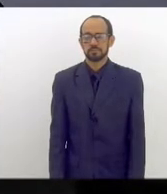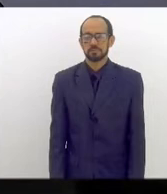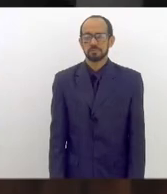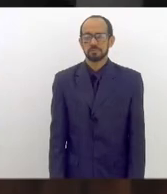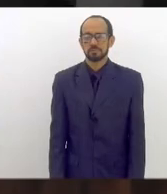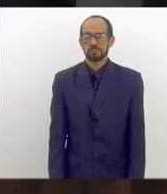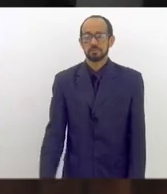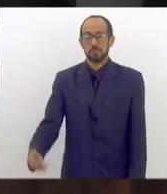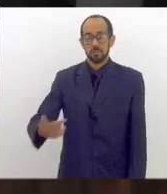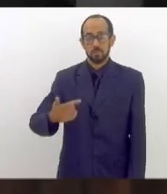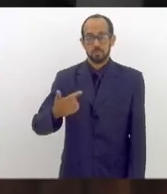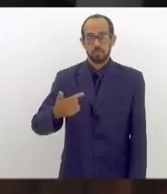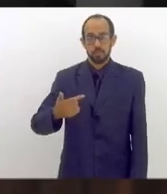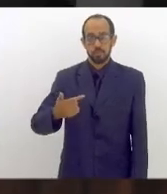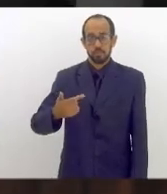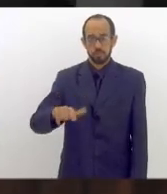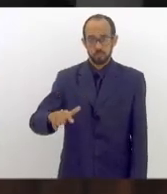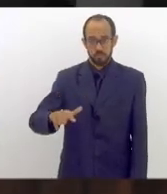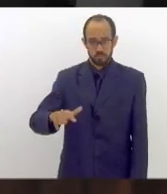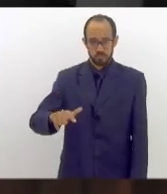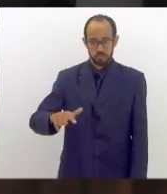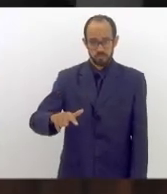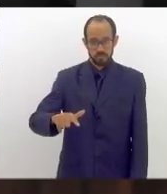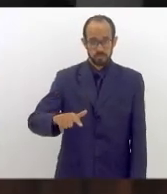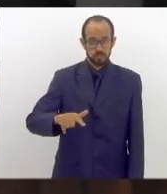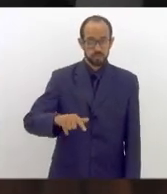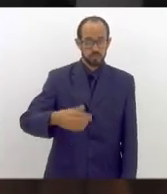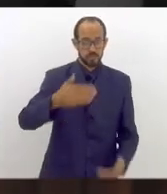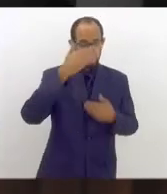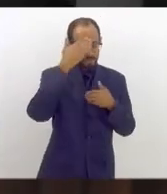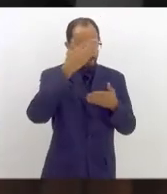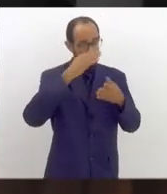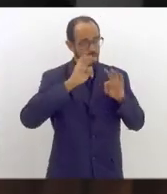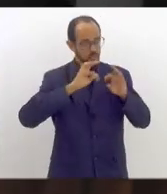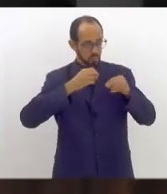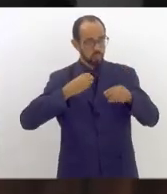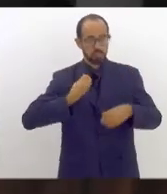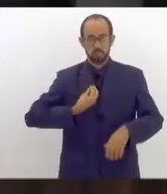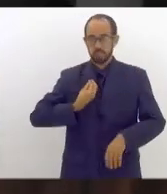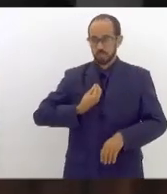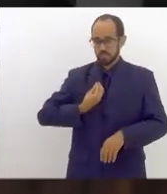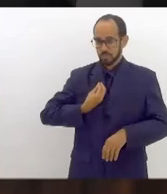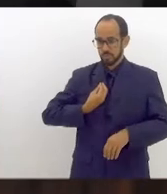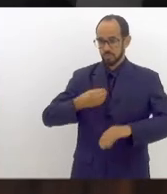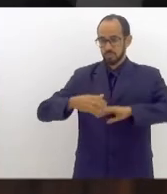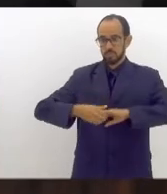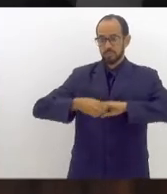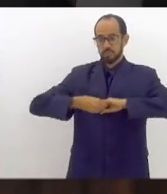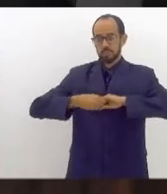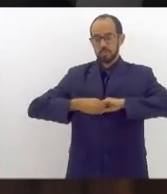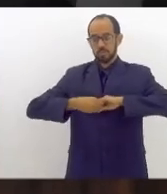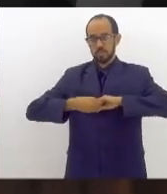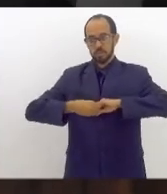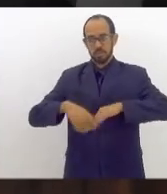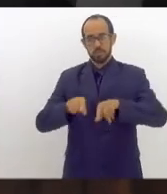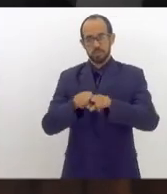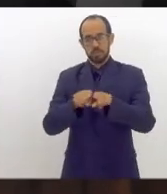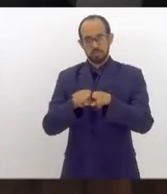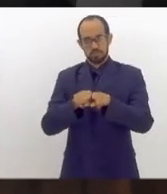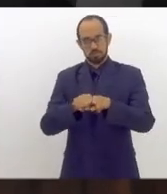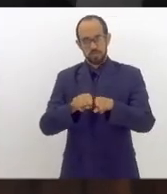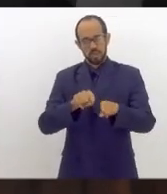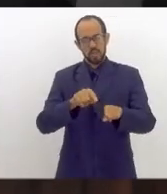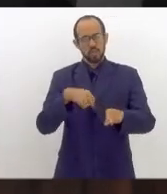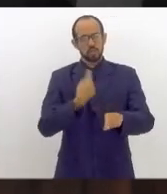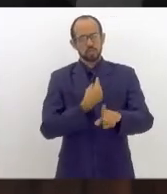mais uma vez aqui agradecer a presença de todos e todos quero saudar primeiramente os nossos